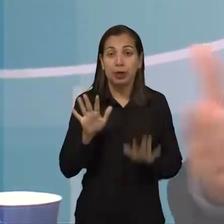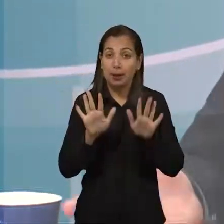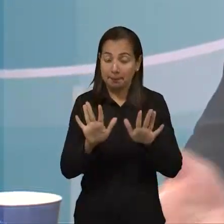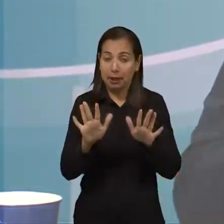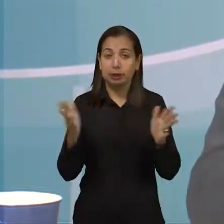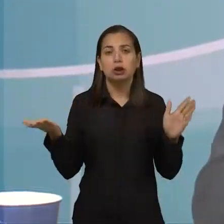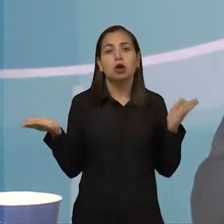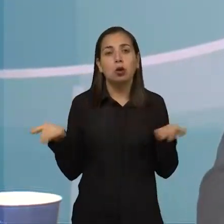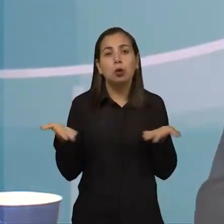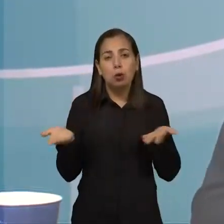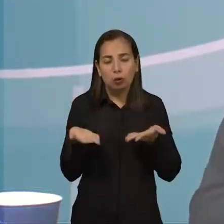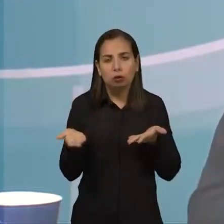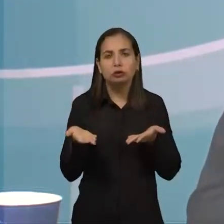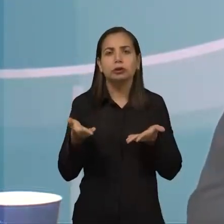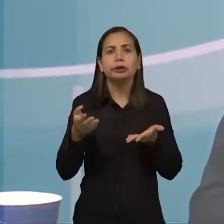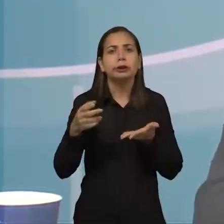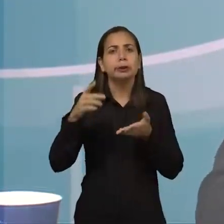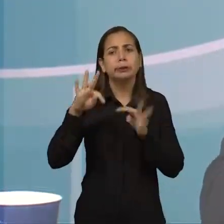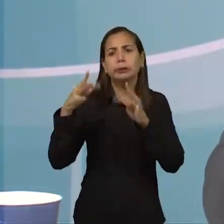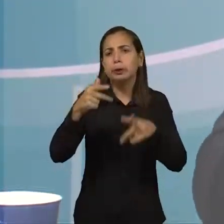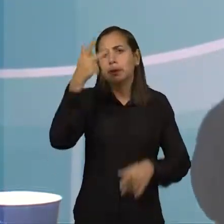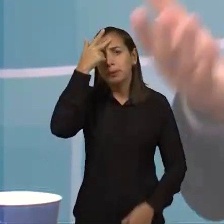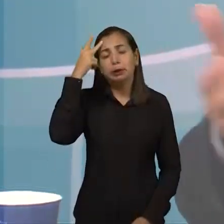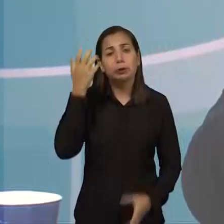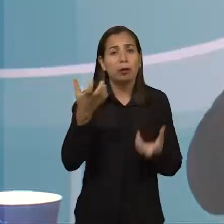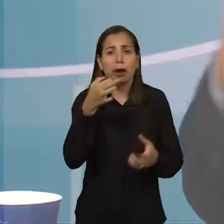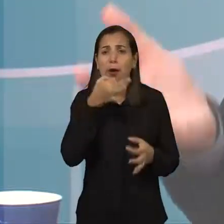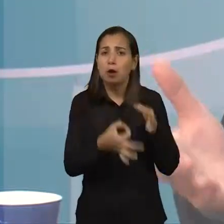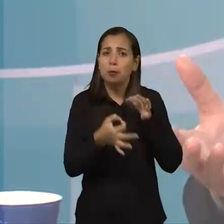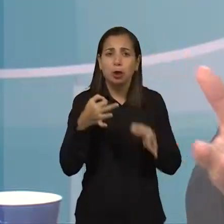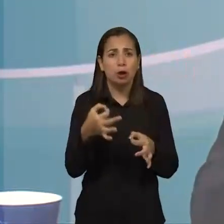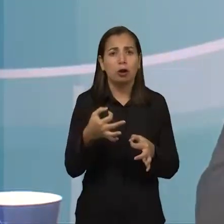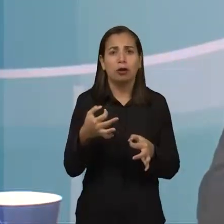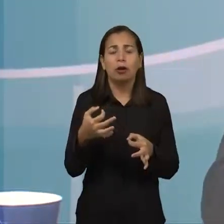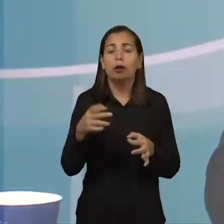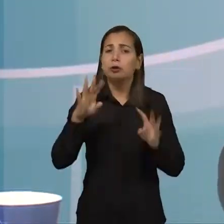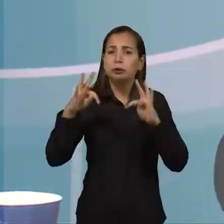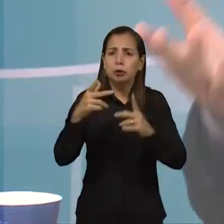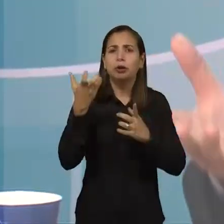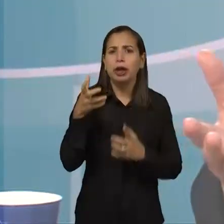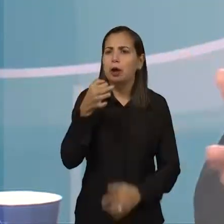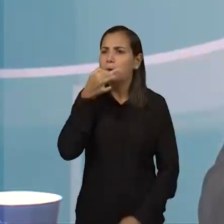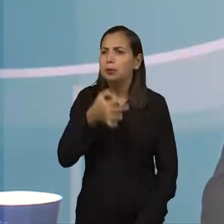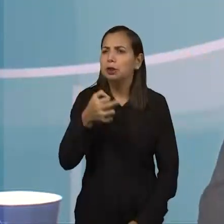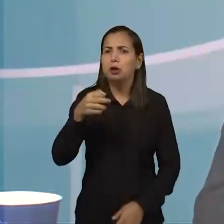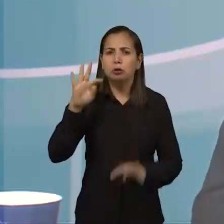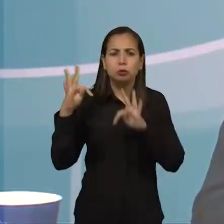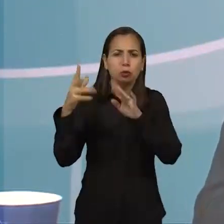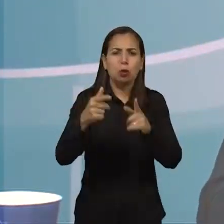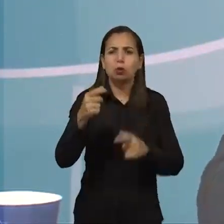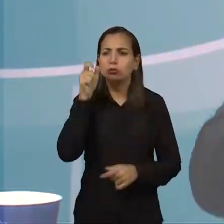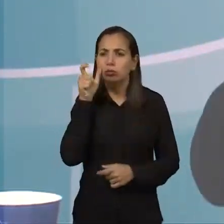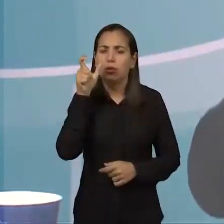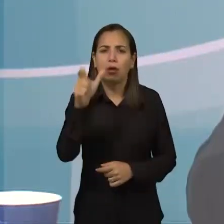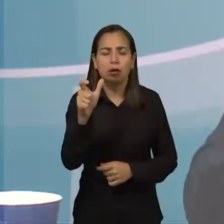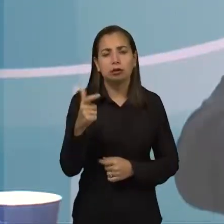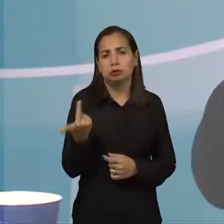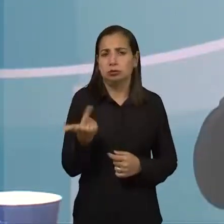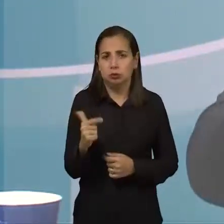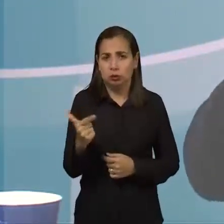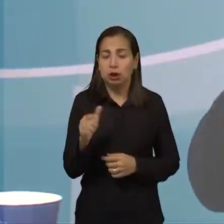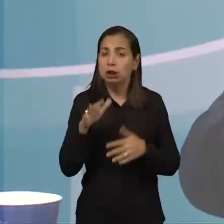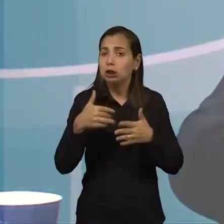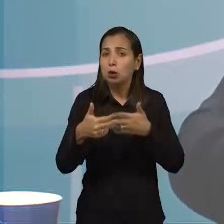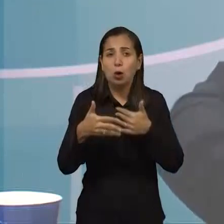dar opinião sobre tudo, todo momento. Ou seja, ninguém quer ouvir a opinião de todo mundo. Ou seja, eu não tenho interesse na opinião de todo mundo. Então, qualquer assunto,